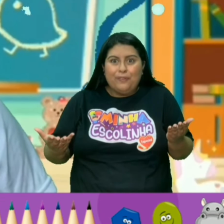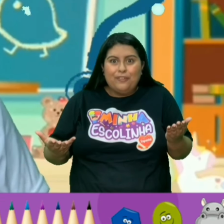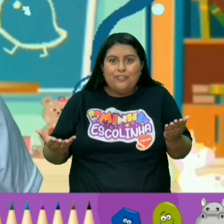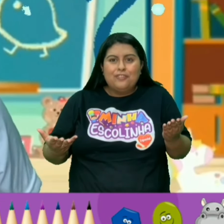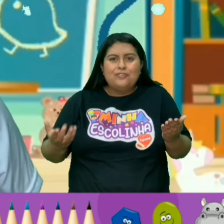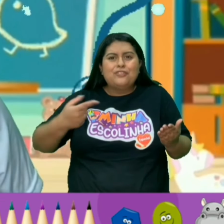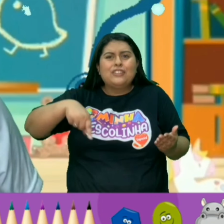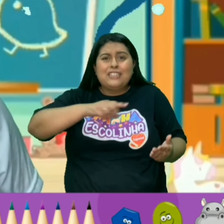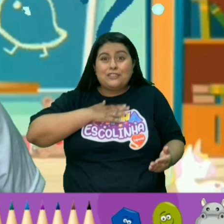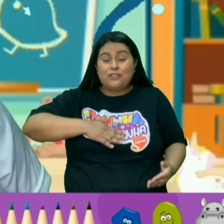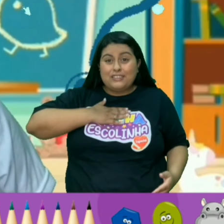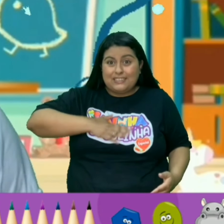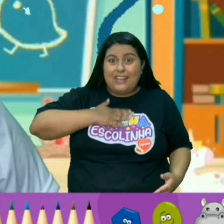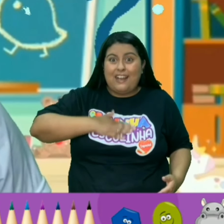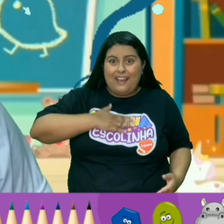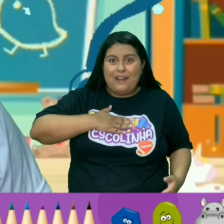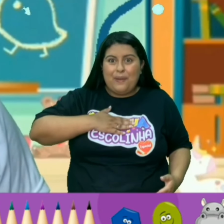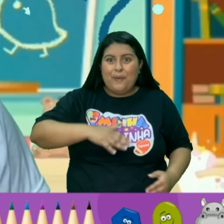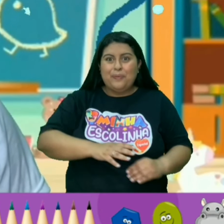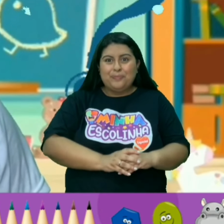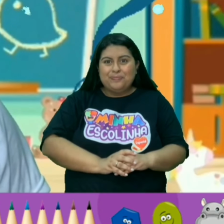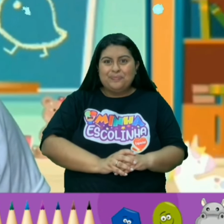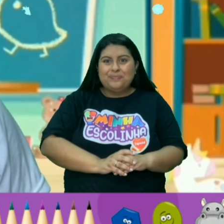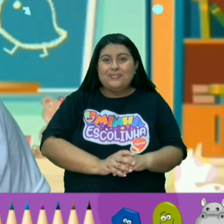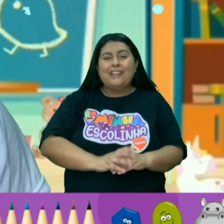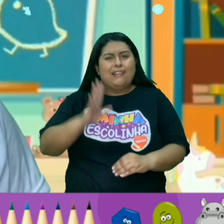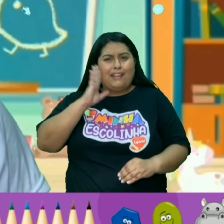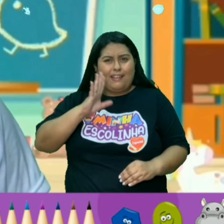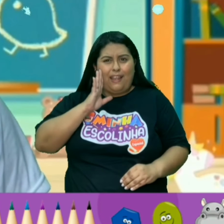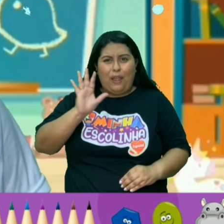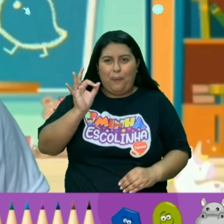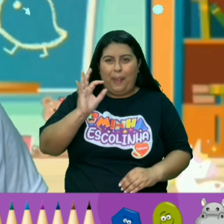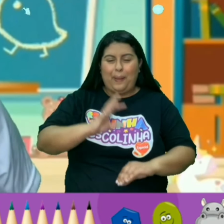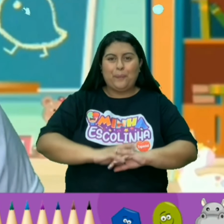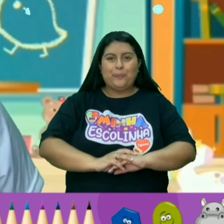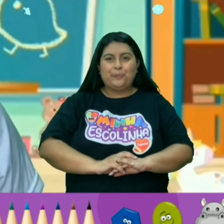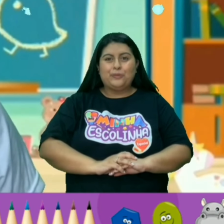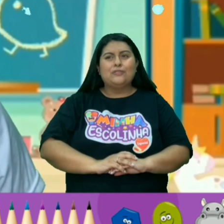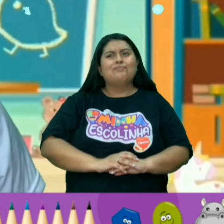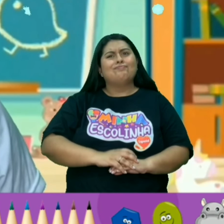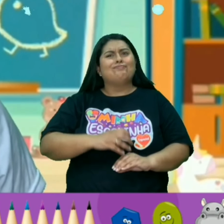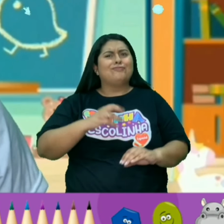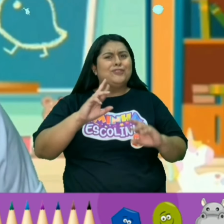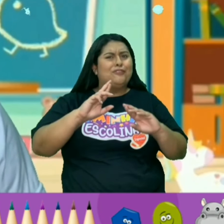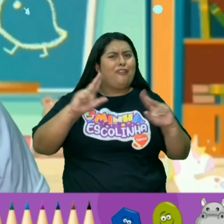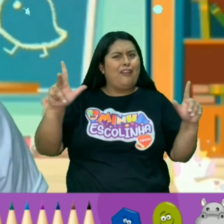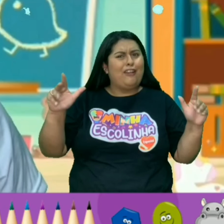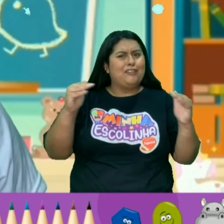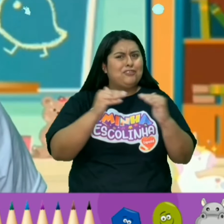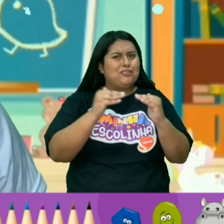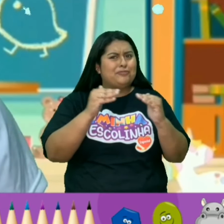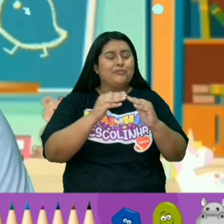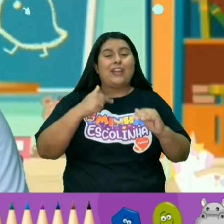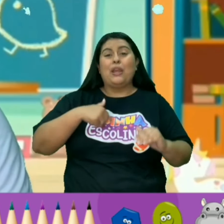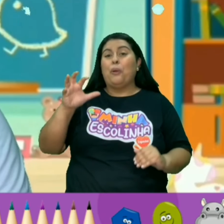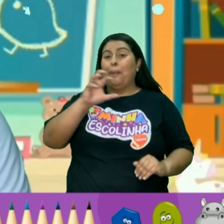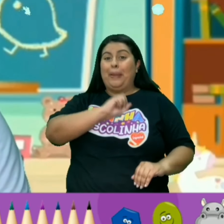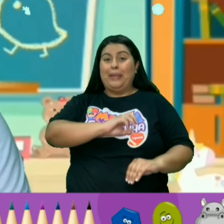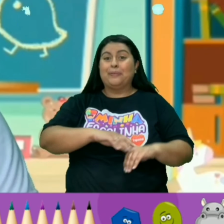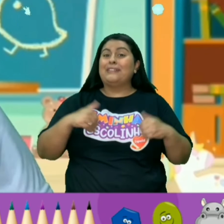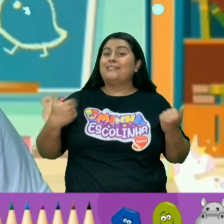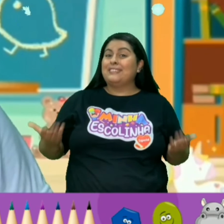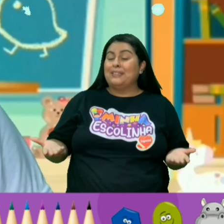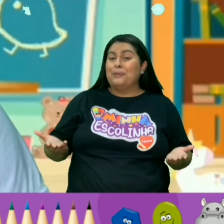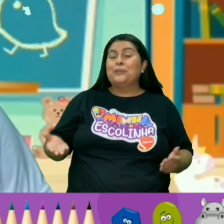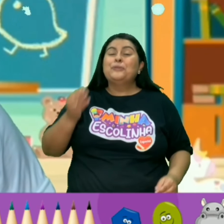e aí o que vocês acharam não foi super legal diferente né eu